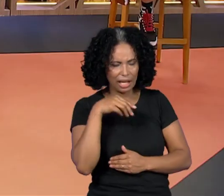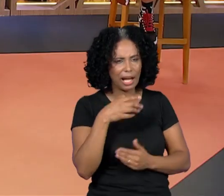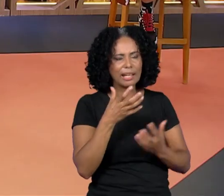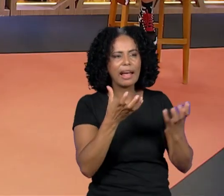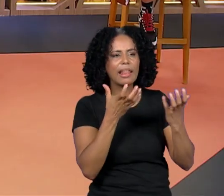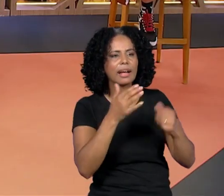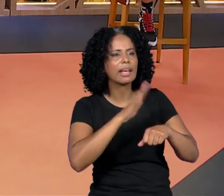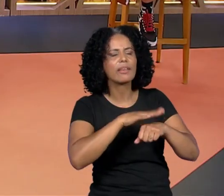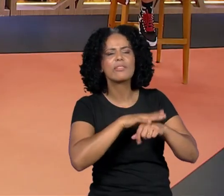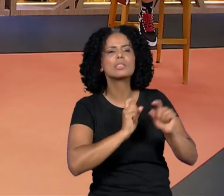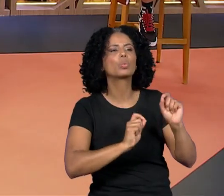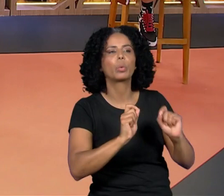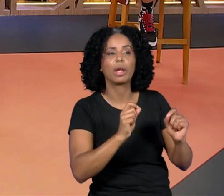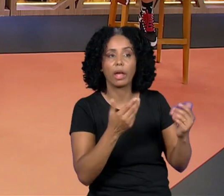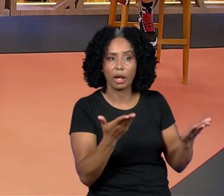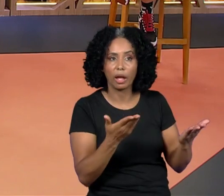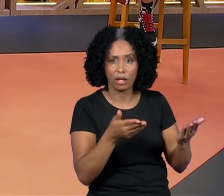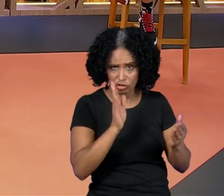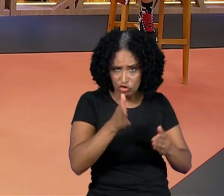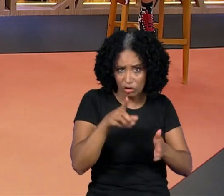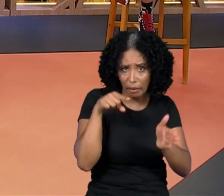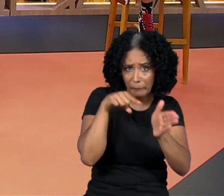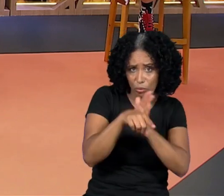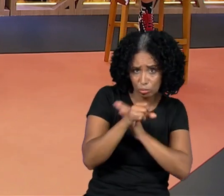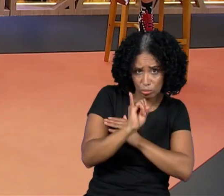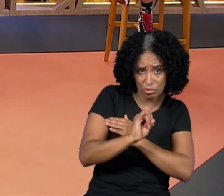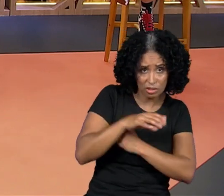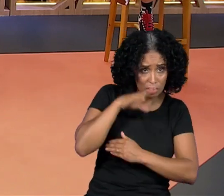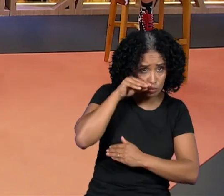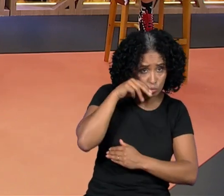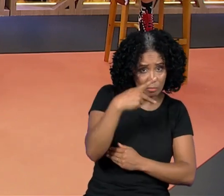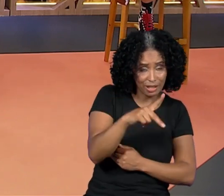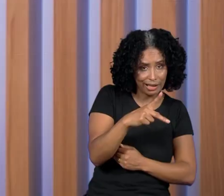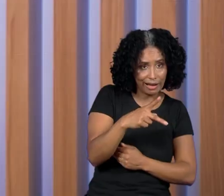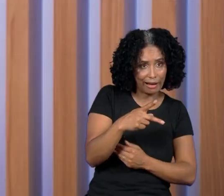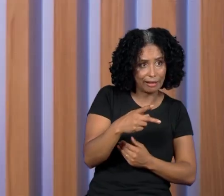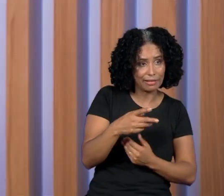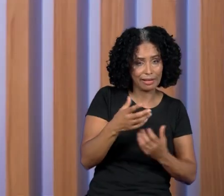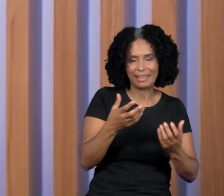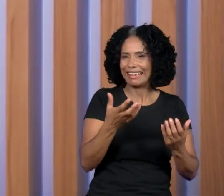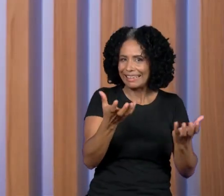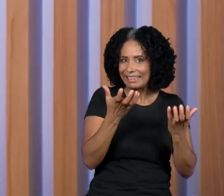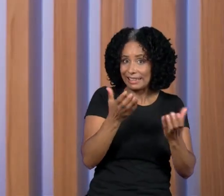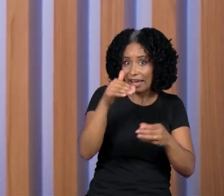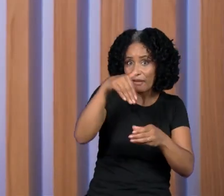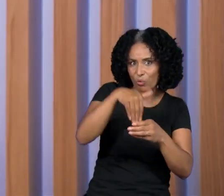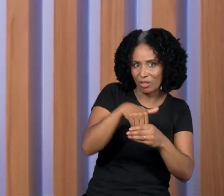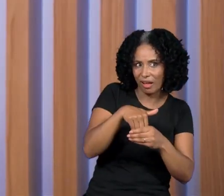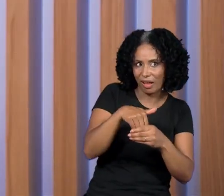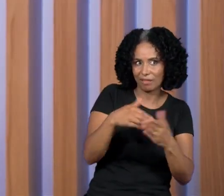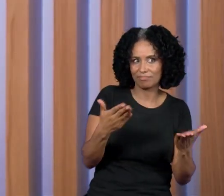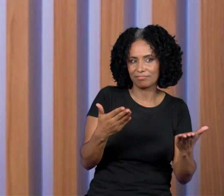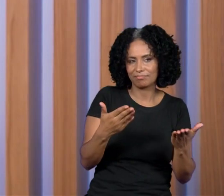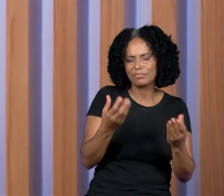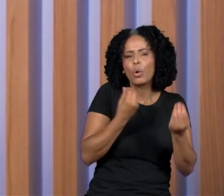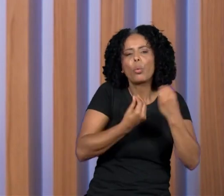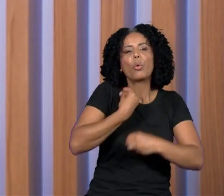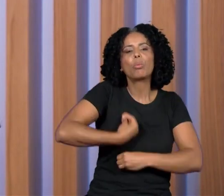deseja fazer? Você perguntou se essa mulher tem para onde voltar? Quais são as condições reais que ela vive na